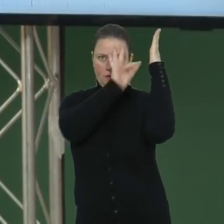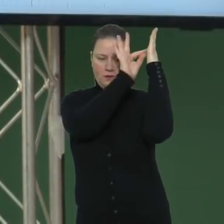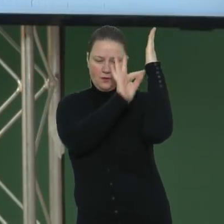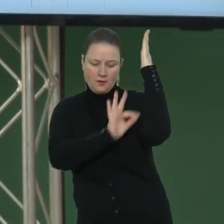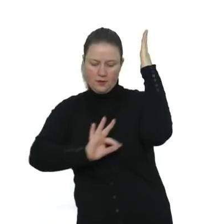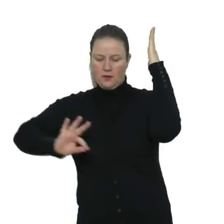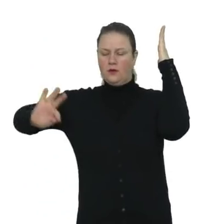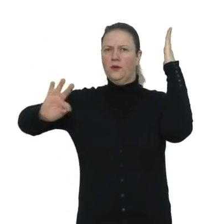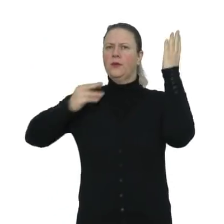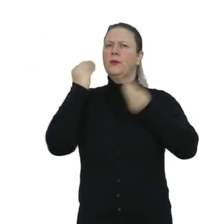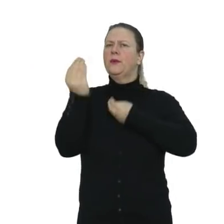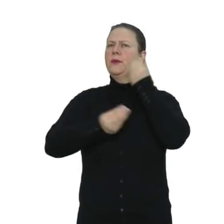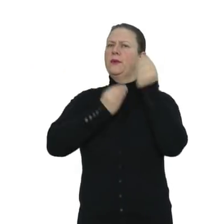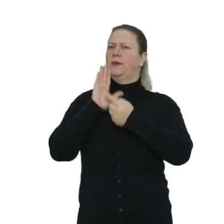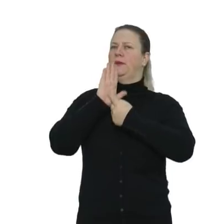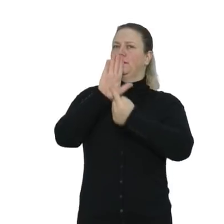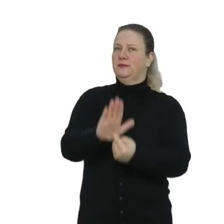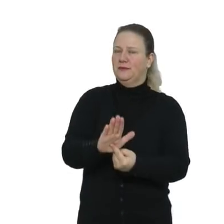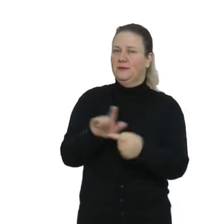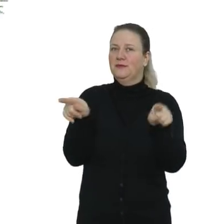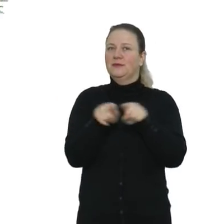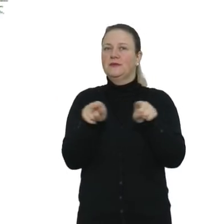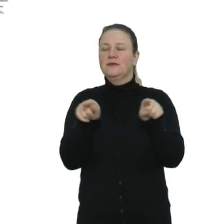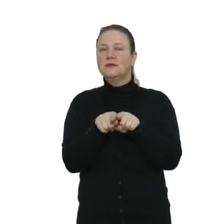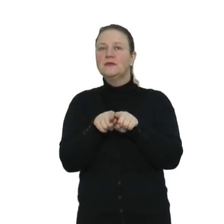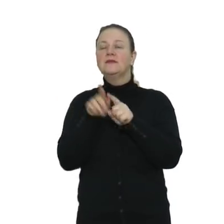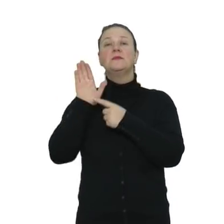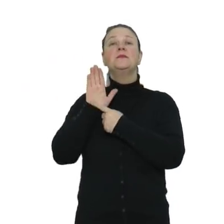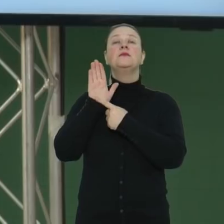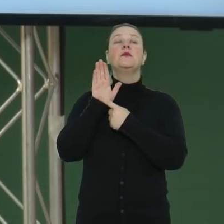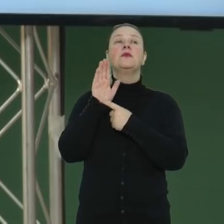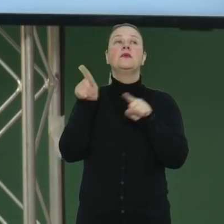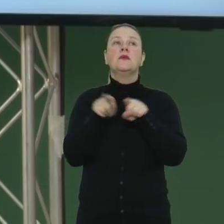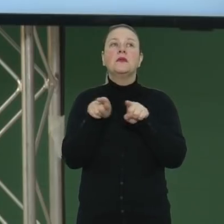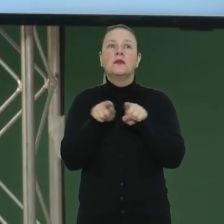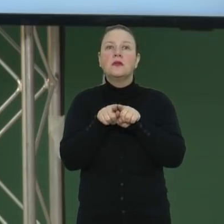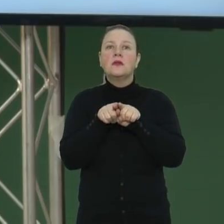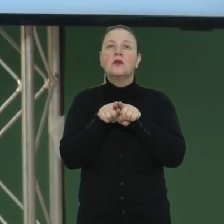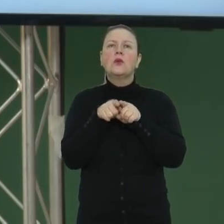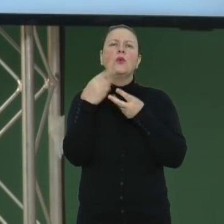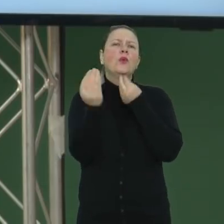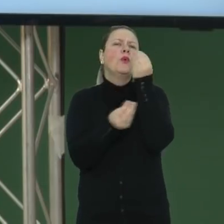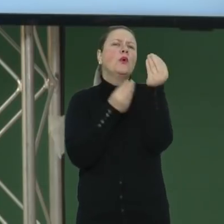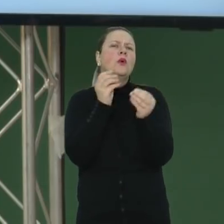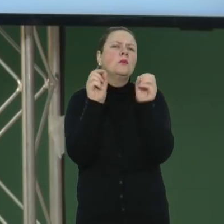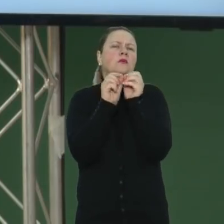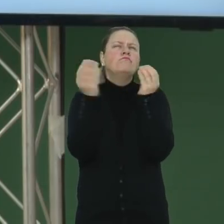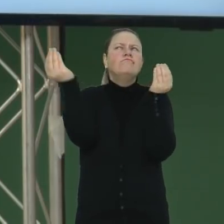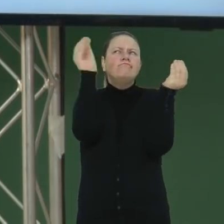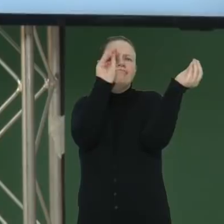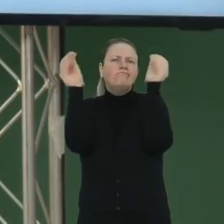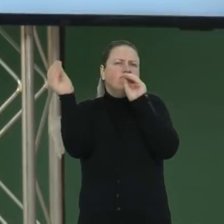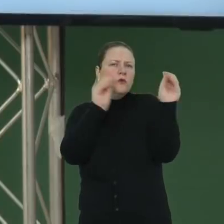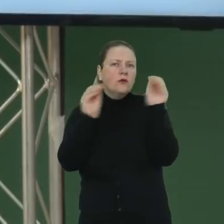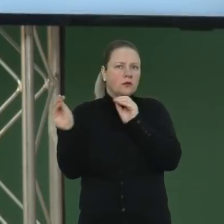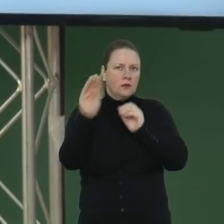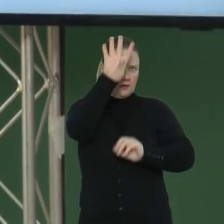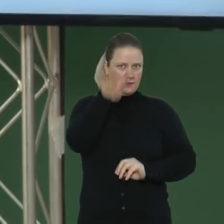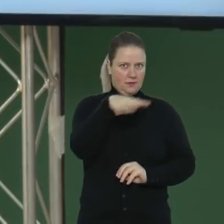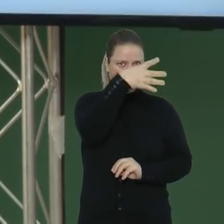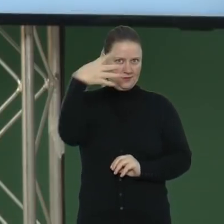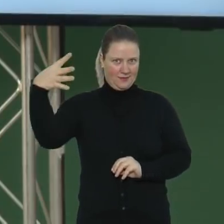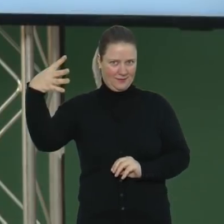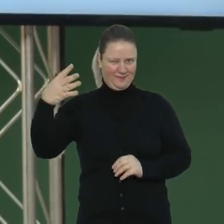como que fica esse gráfico, mas também vou colocar para vocês aqui em relação a esse gráfico, como que vocês montaram aí no caderno de vocês,